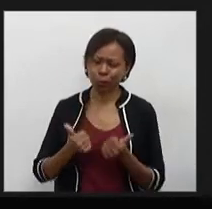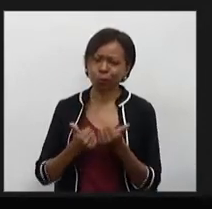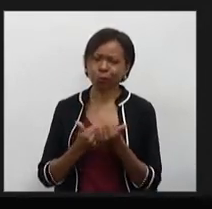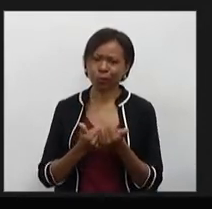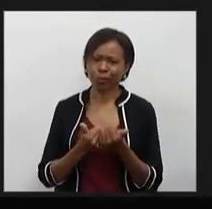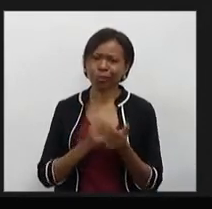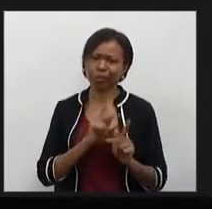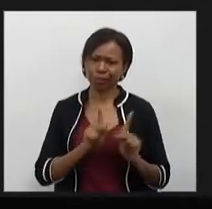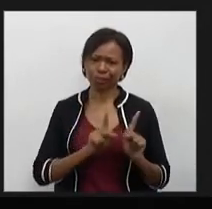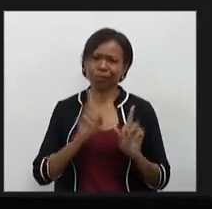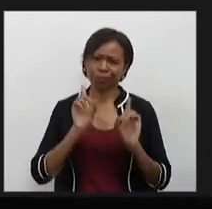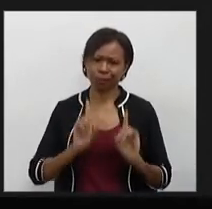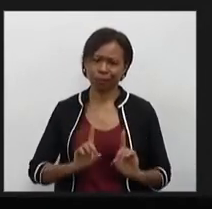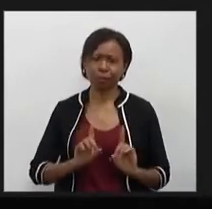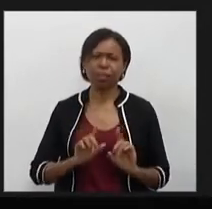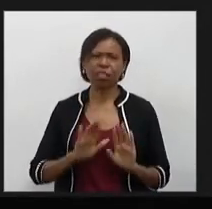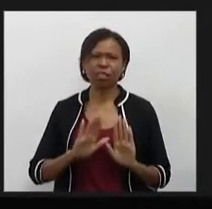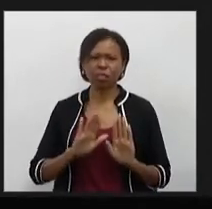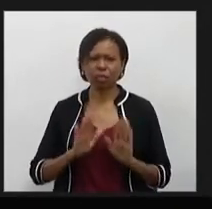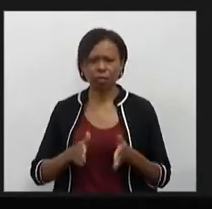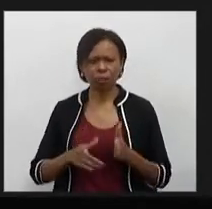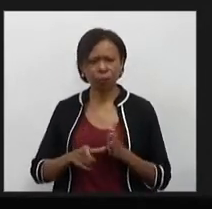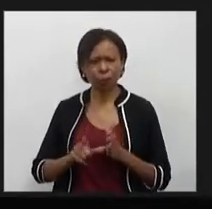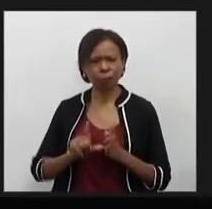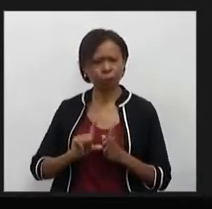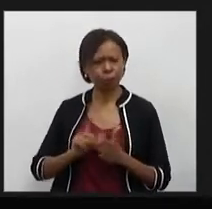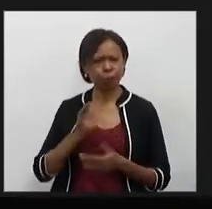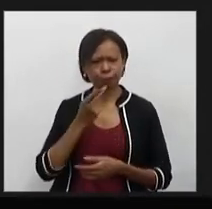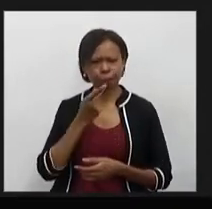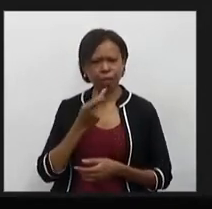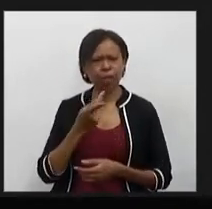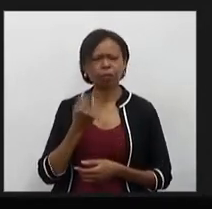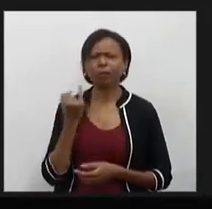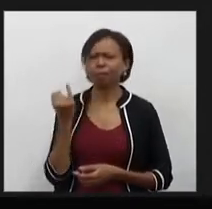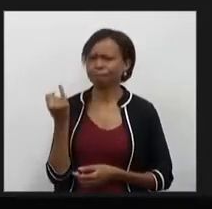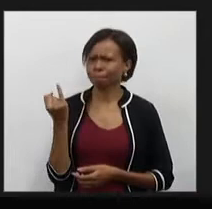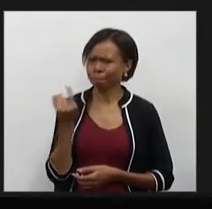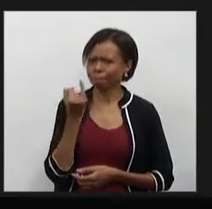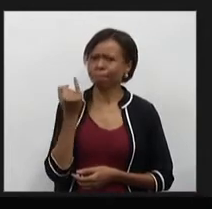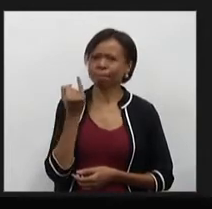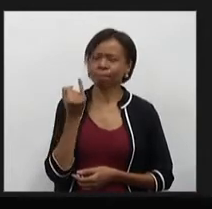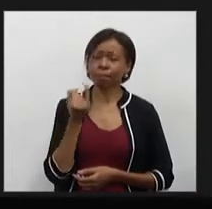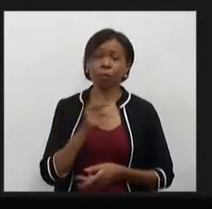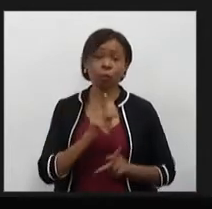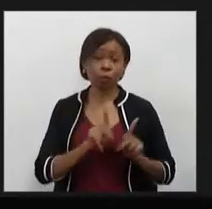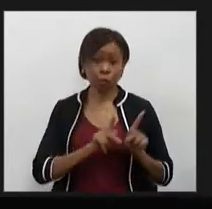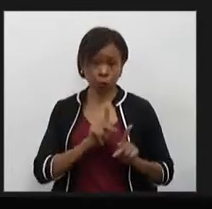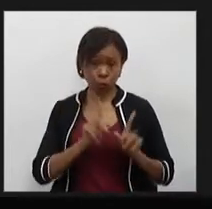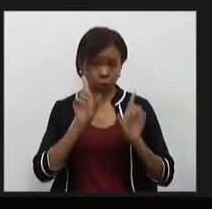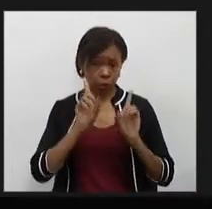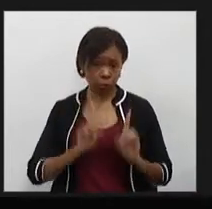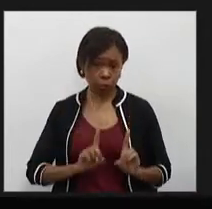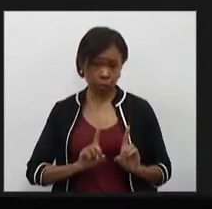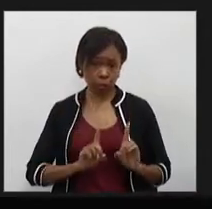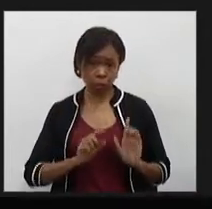foi falado aqui é de suma importância, né? A pessoa com deficiência tem prevista em